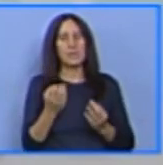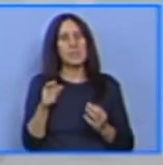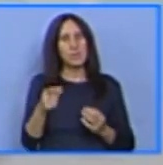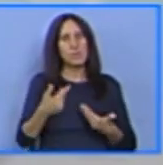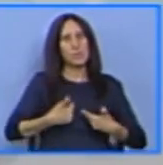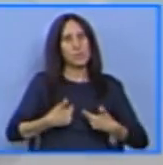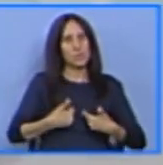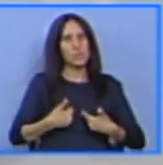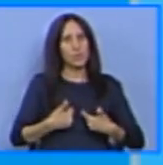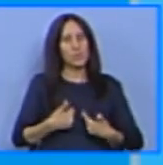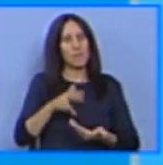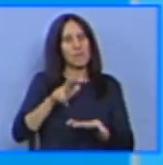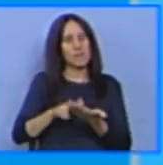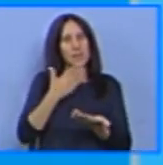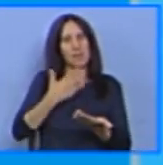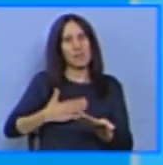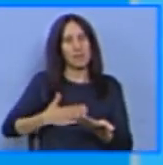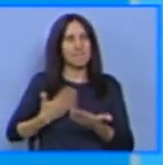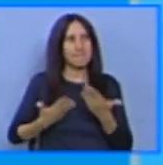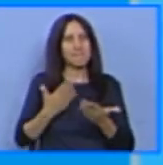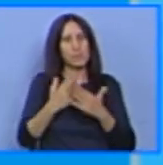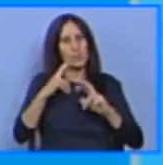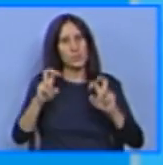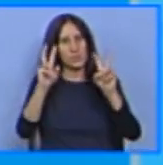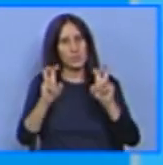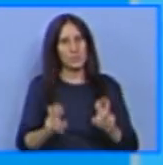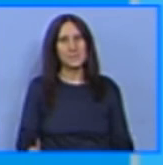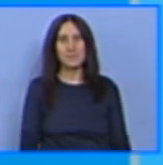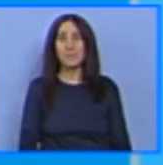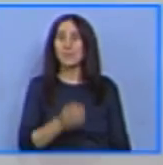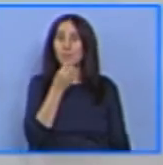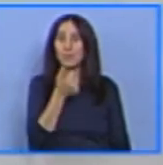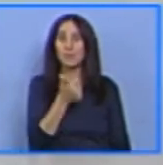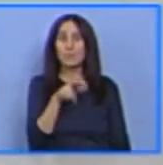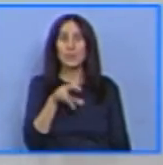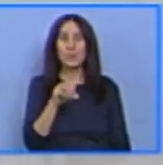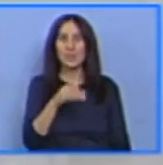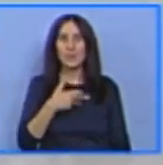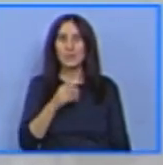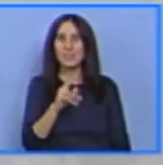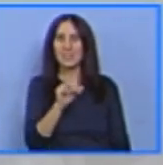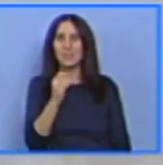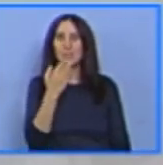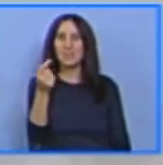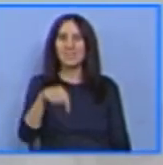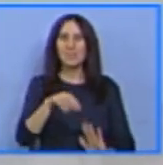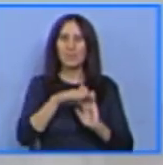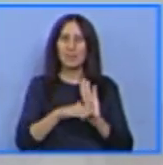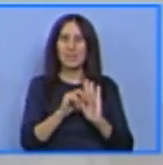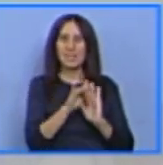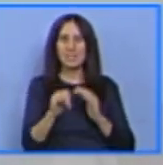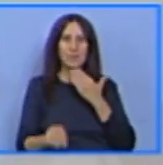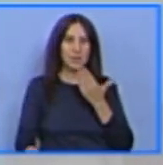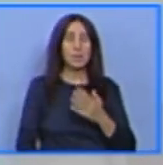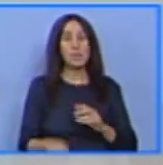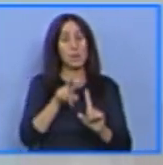também ajudou a validar, digamos, o estudo destes temas. Muito bem, Bruno Cardoso Reis, muito obrigado por ter estado hoje aqui no programa Eclésia.